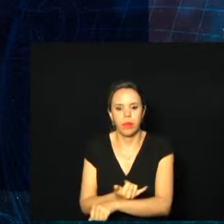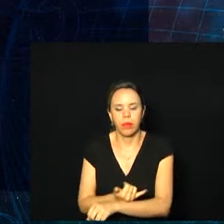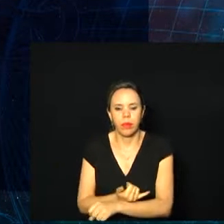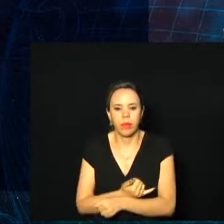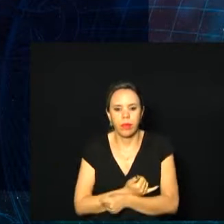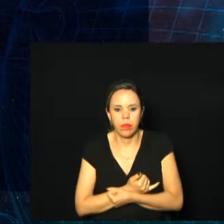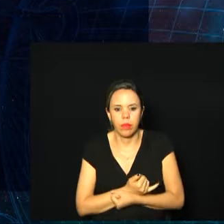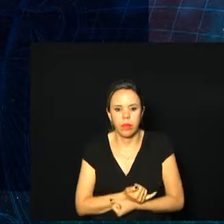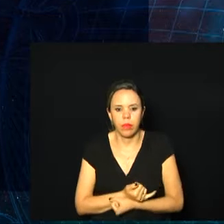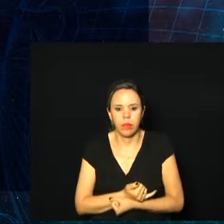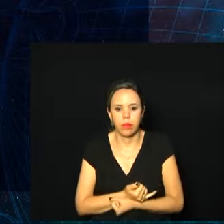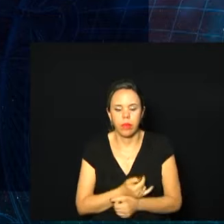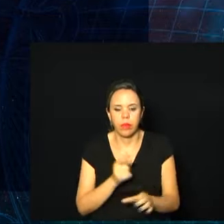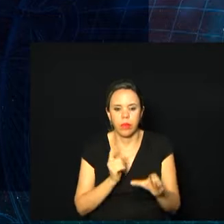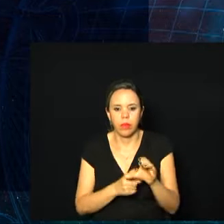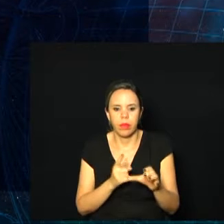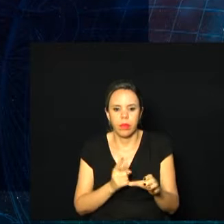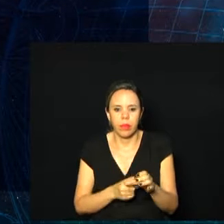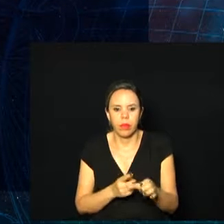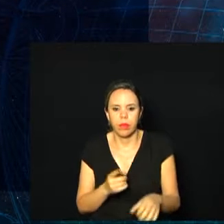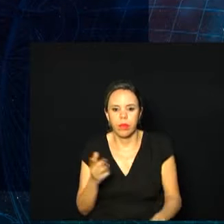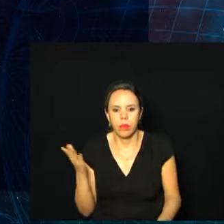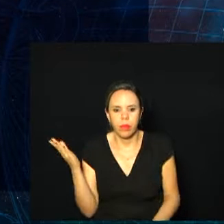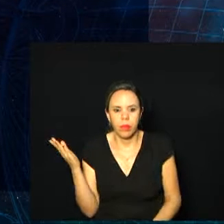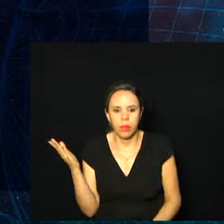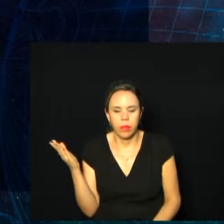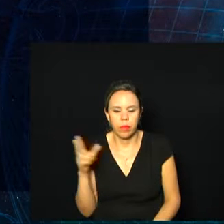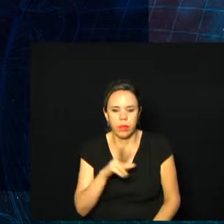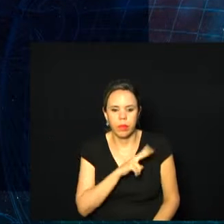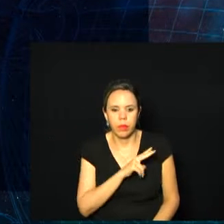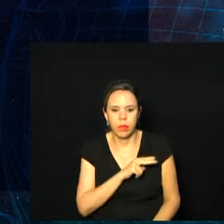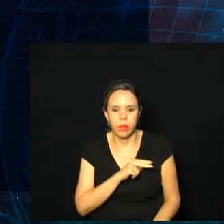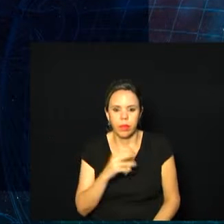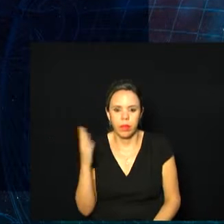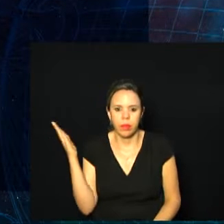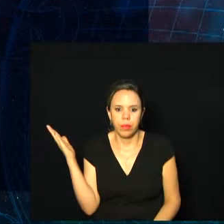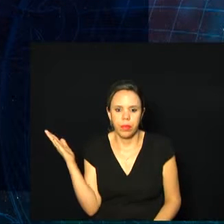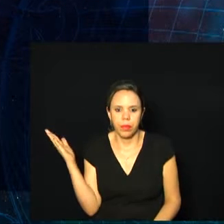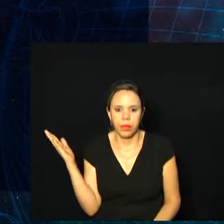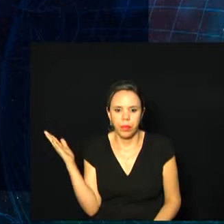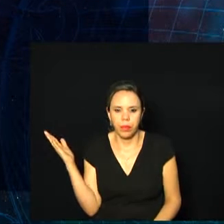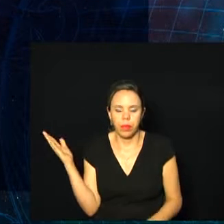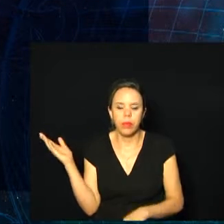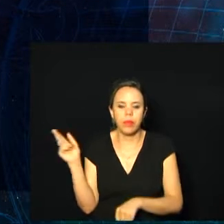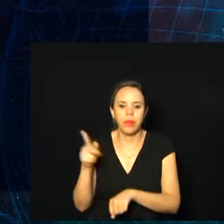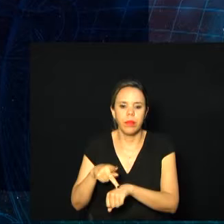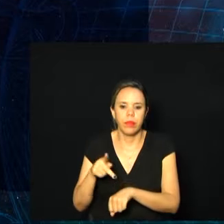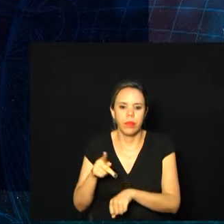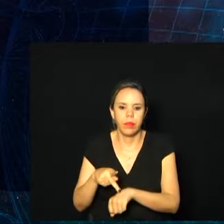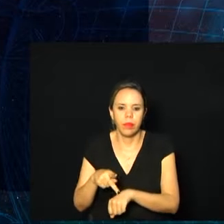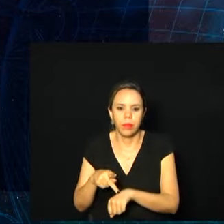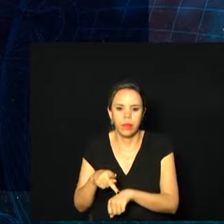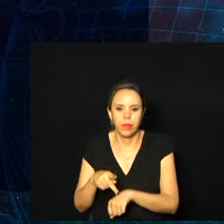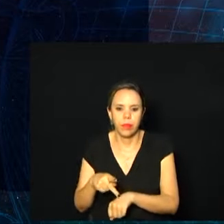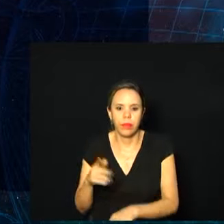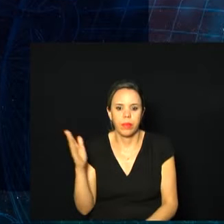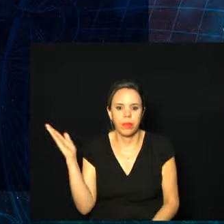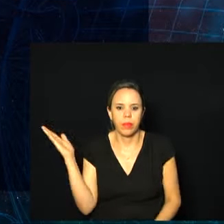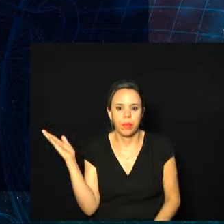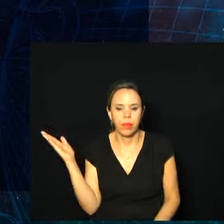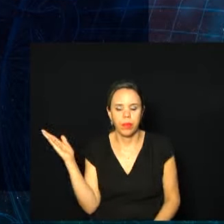Jaguariúna, 193, Cosmópolis, 173, Arthur Nogueira, 146,